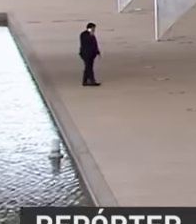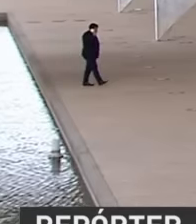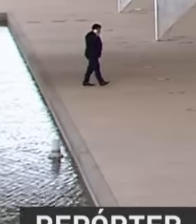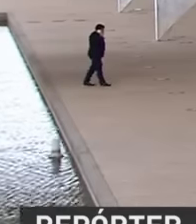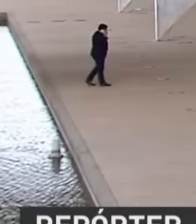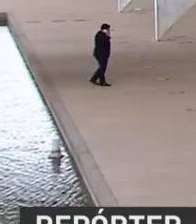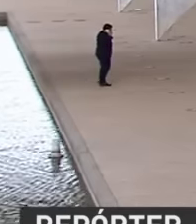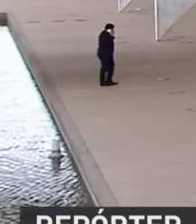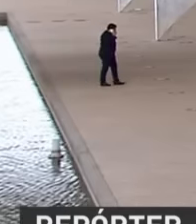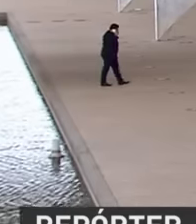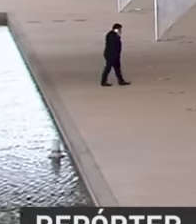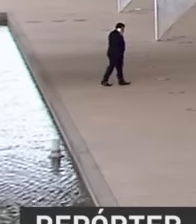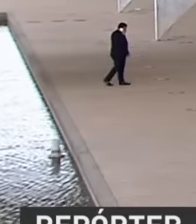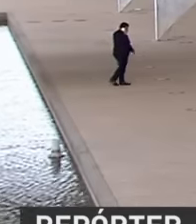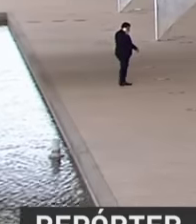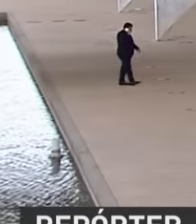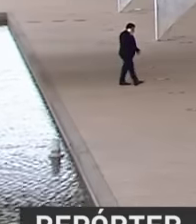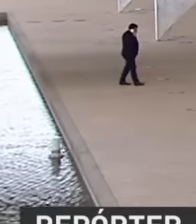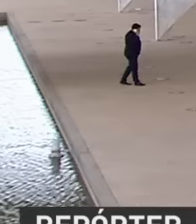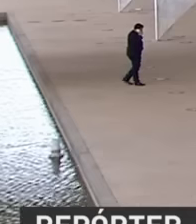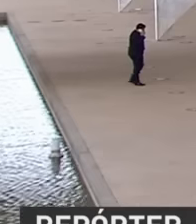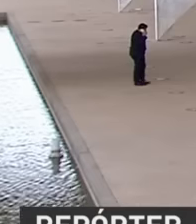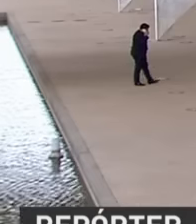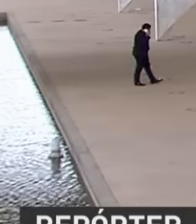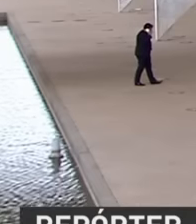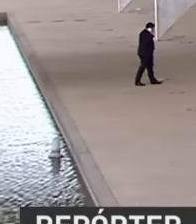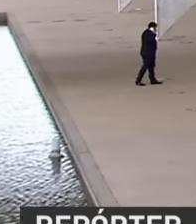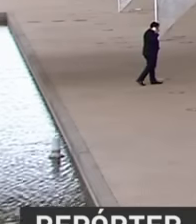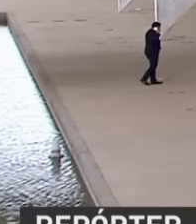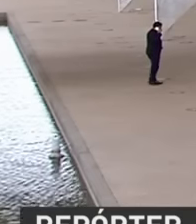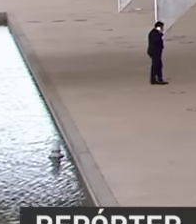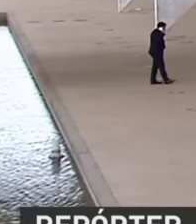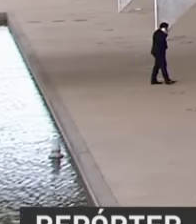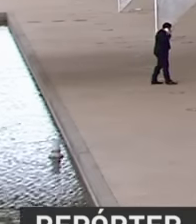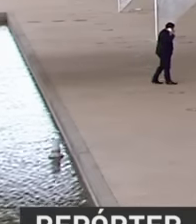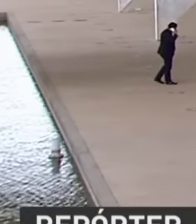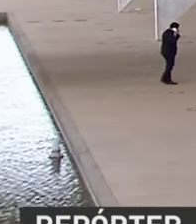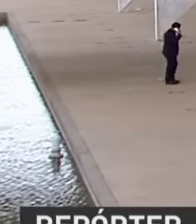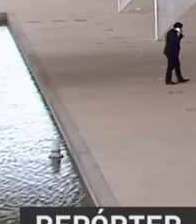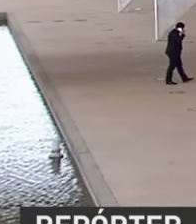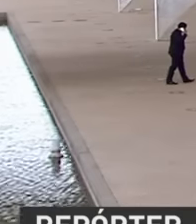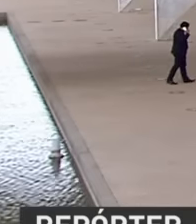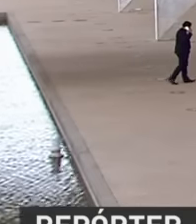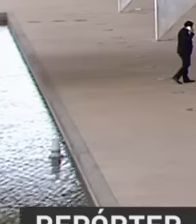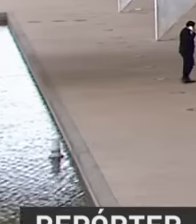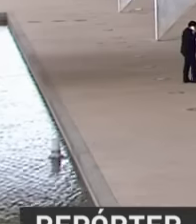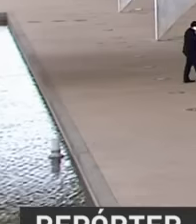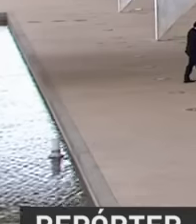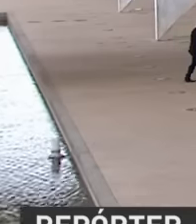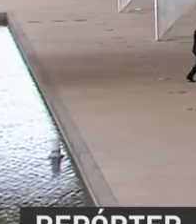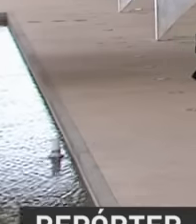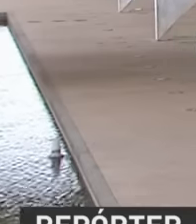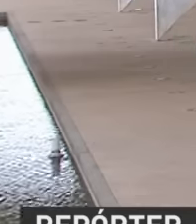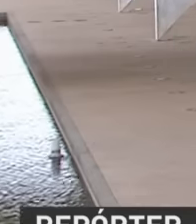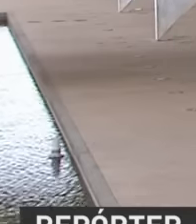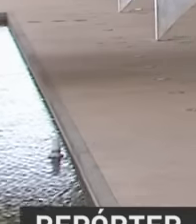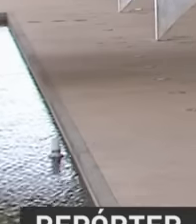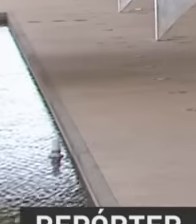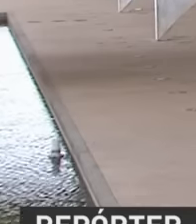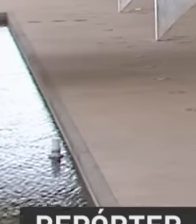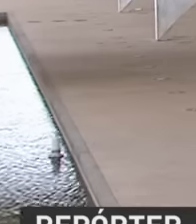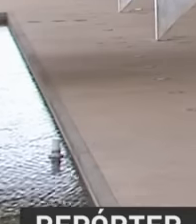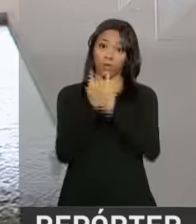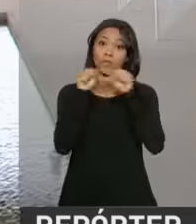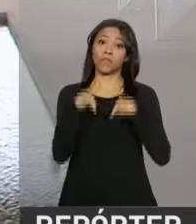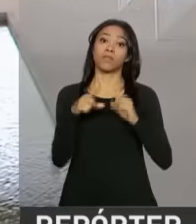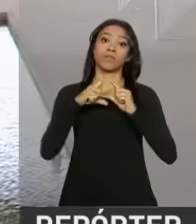Brasil, ele deve seguir para o Rio de Janeiro ainda e acompanhar eventos dos Jogos Rio 2016. Esse encontro aqui em Brasília hoje com o presidente